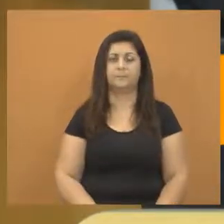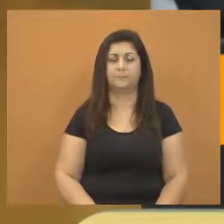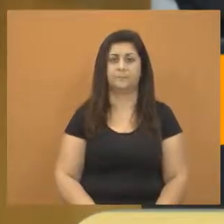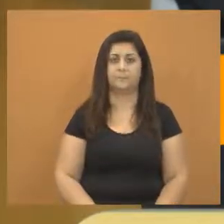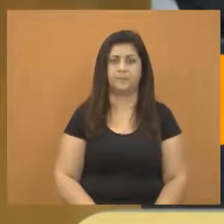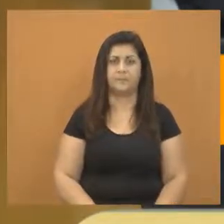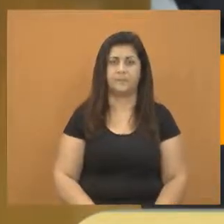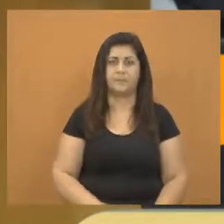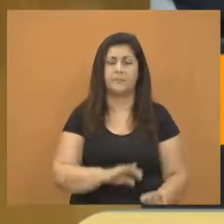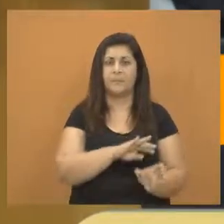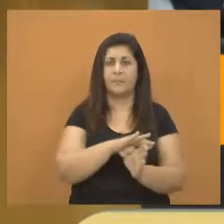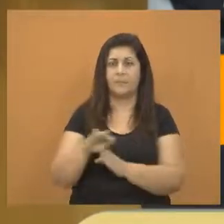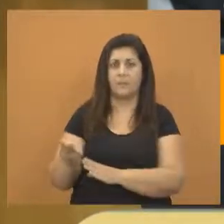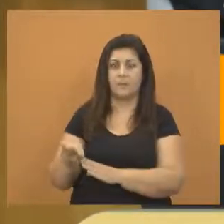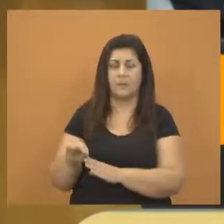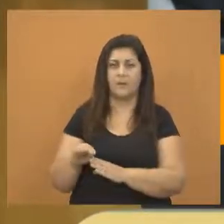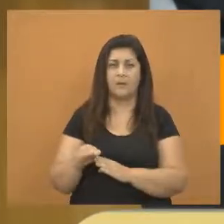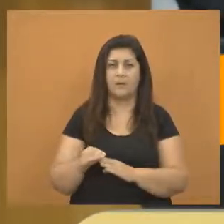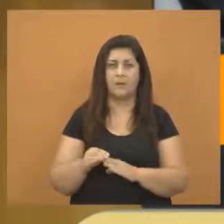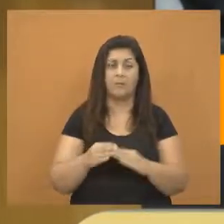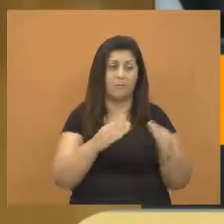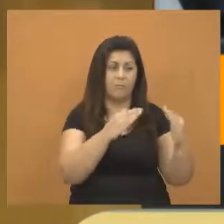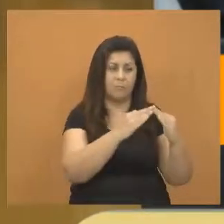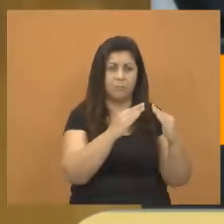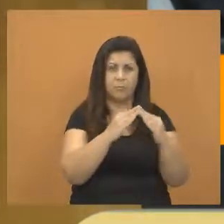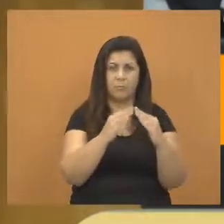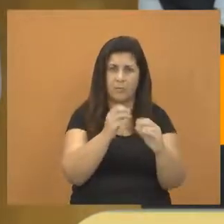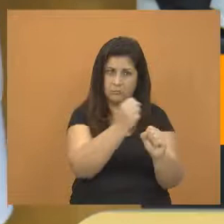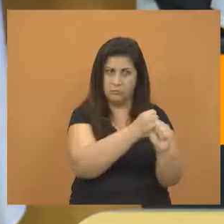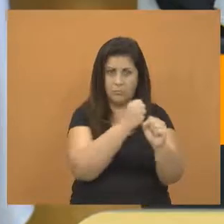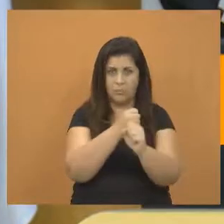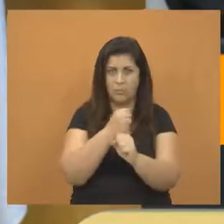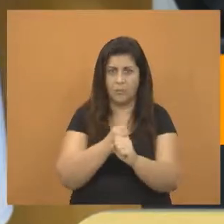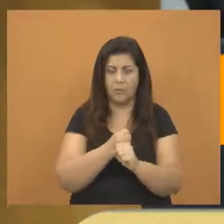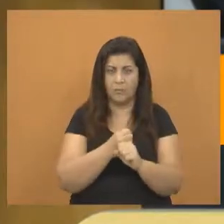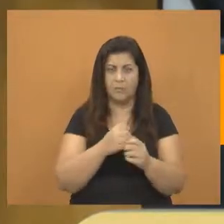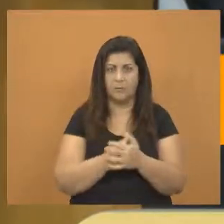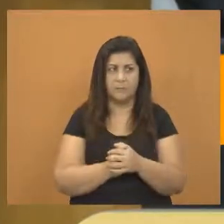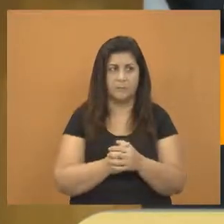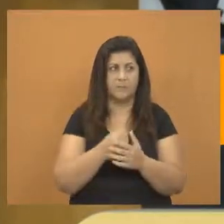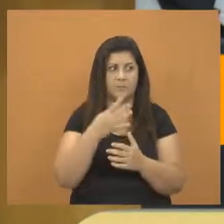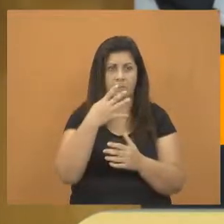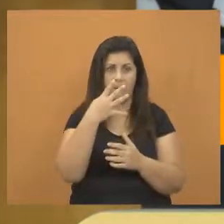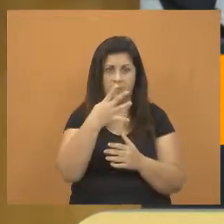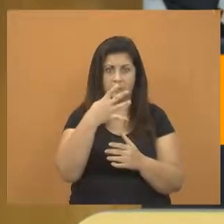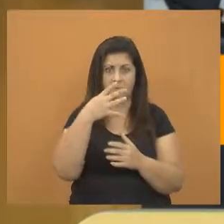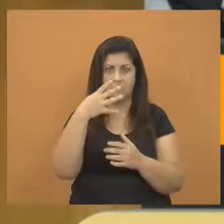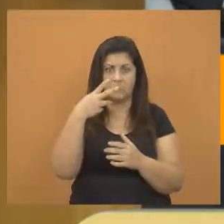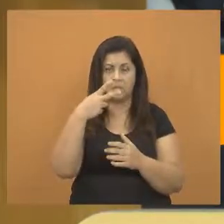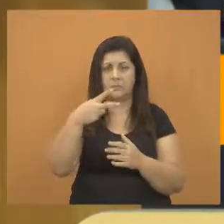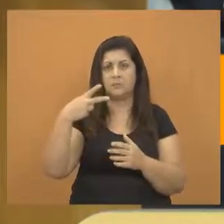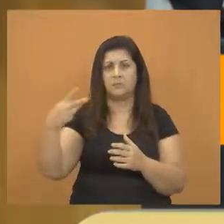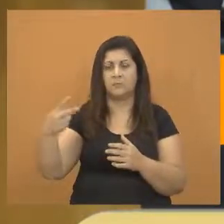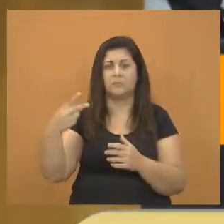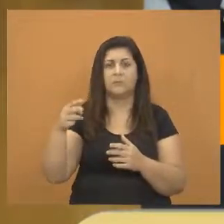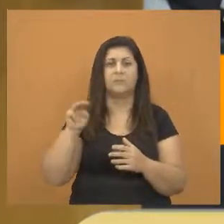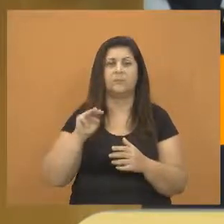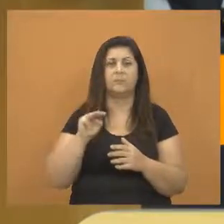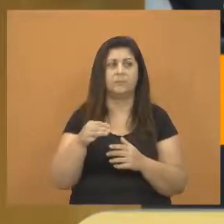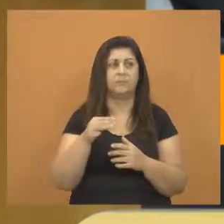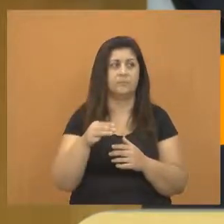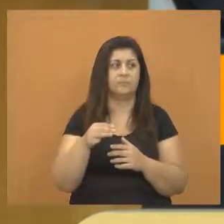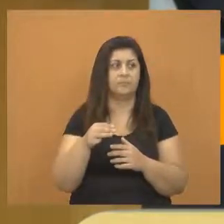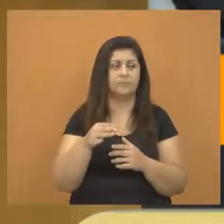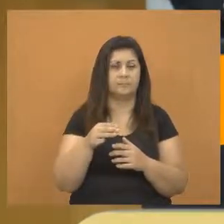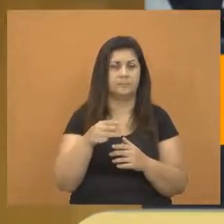Estimativa de investimentos em infraestrutura para os próximos 4 anos é de 422 milhões